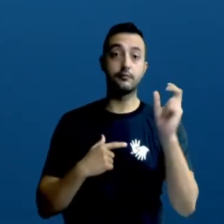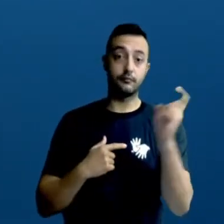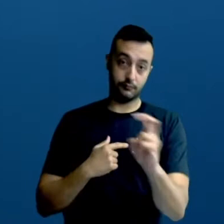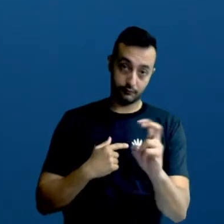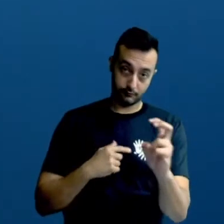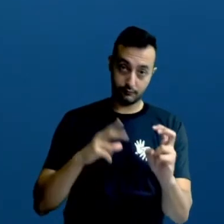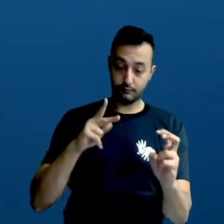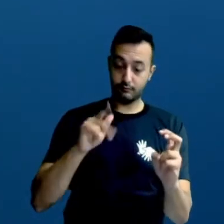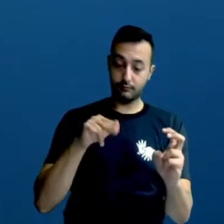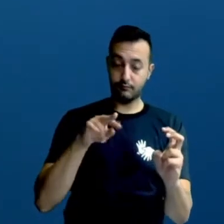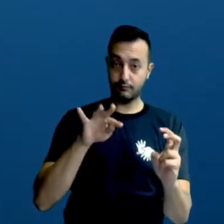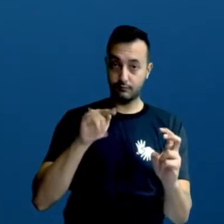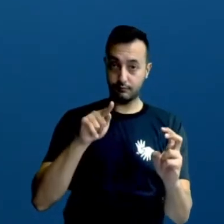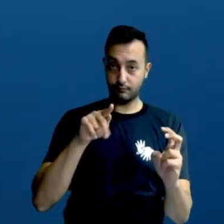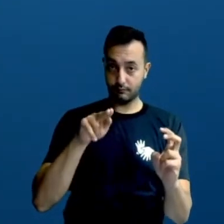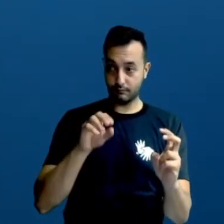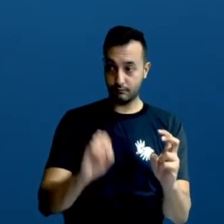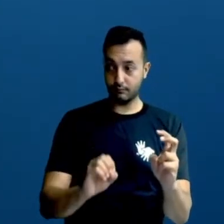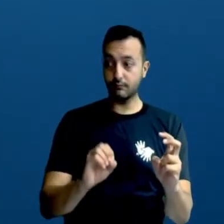desse vértice